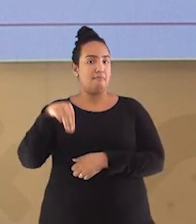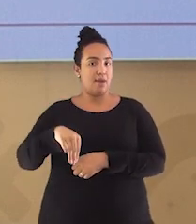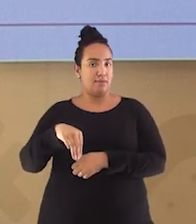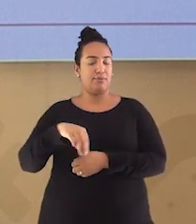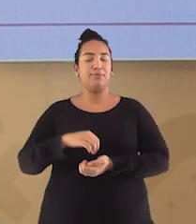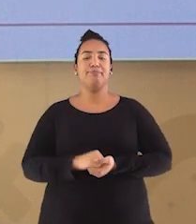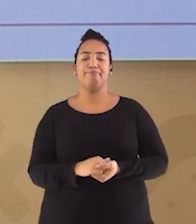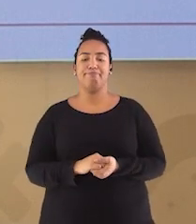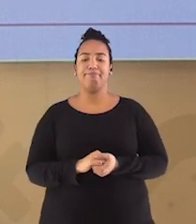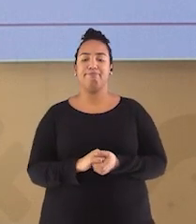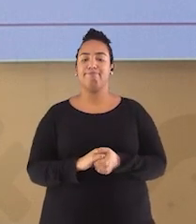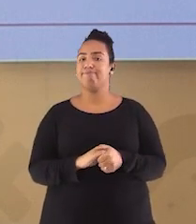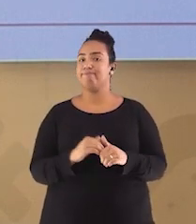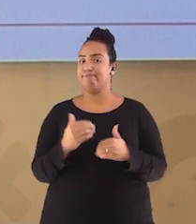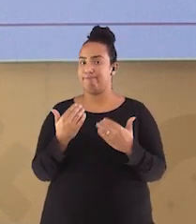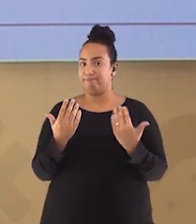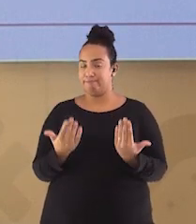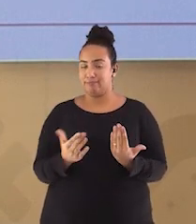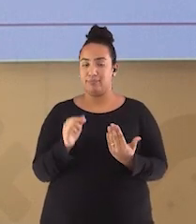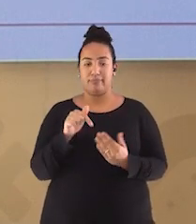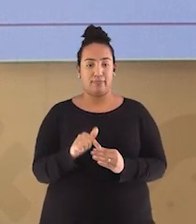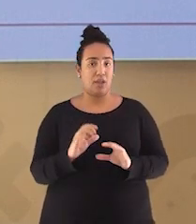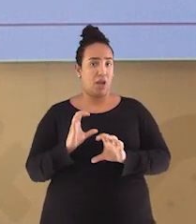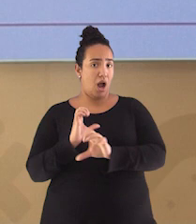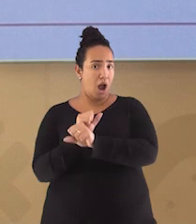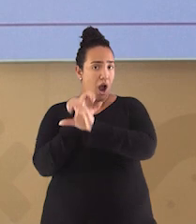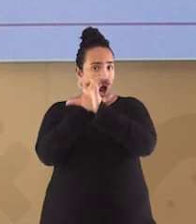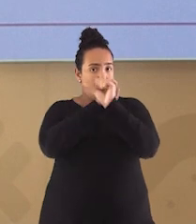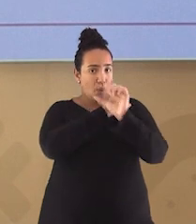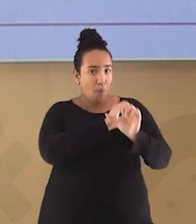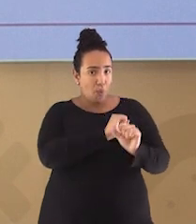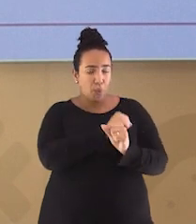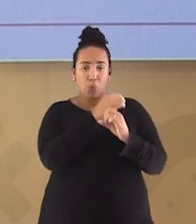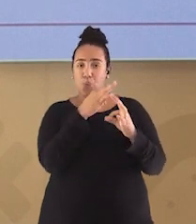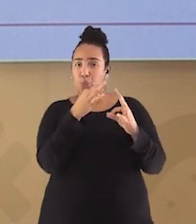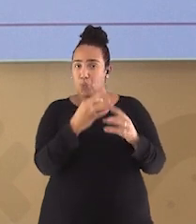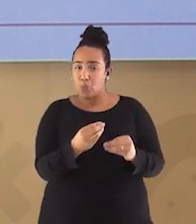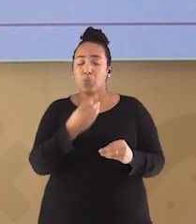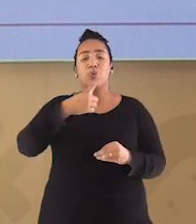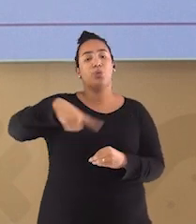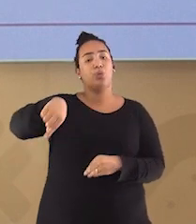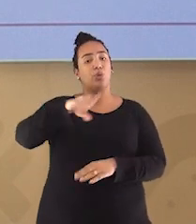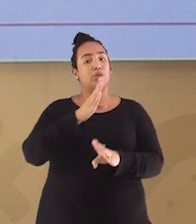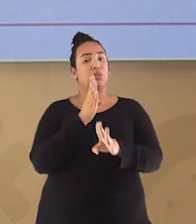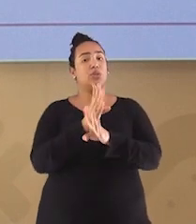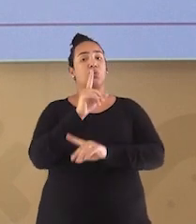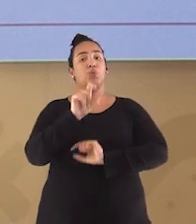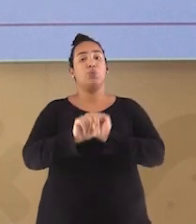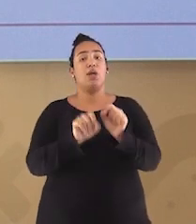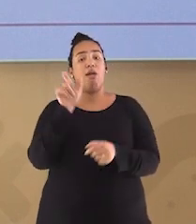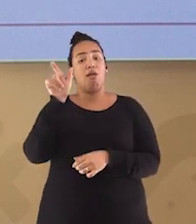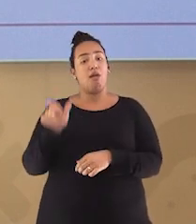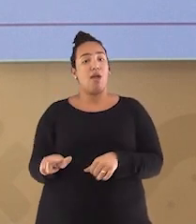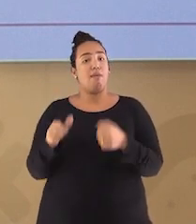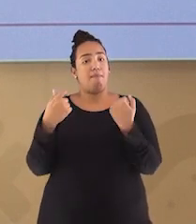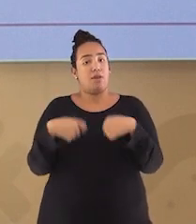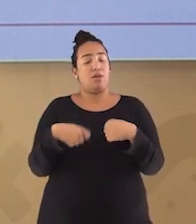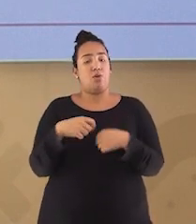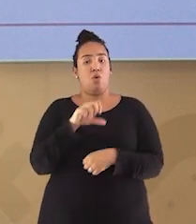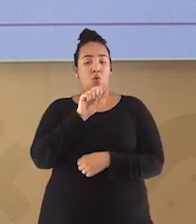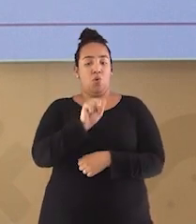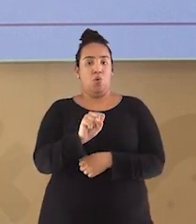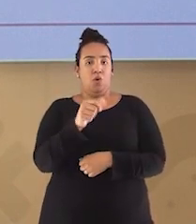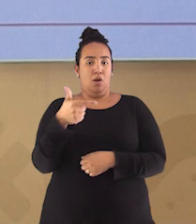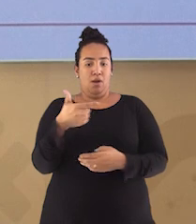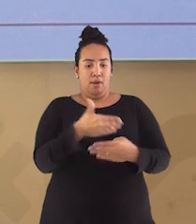logo quando calculamos o perímetro descobrimos que Paulo precisa de 82 metros de cerca